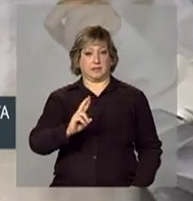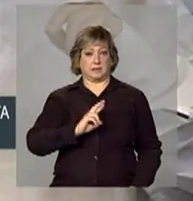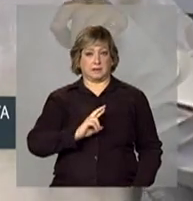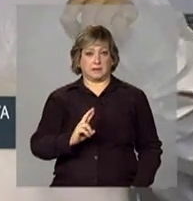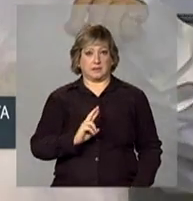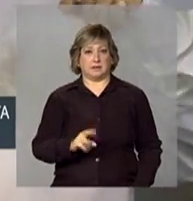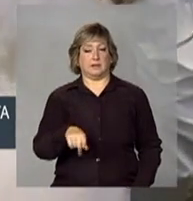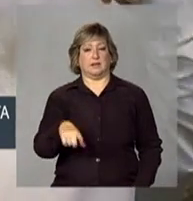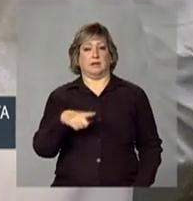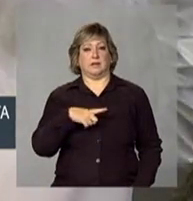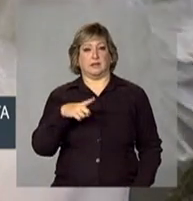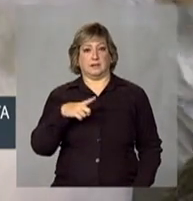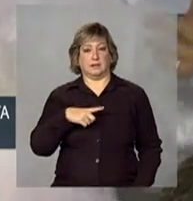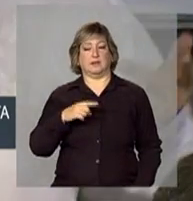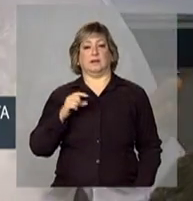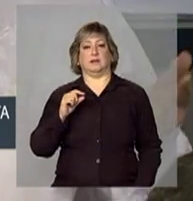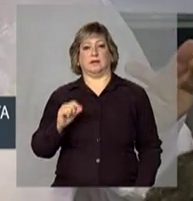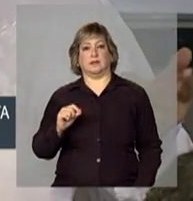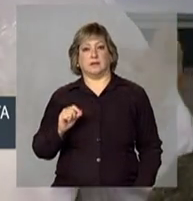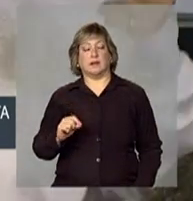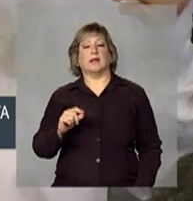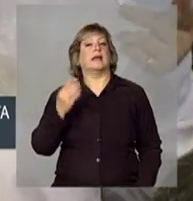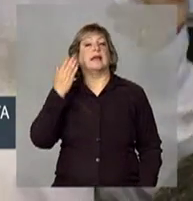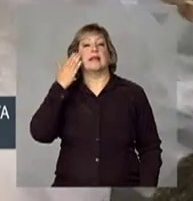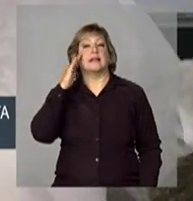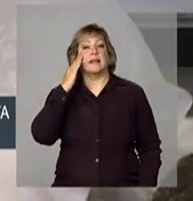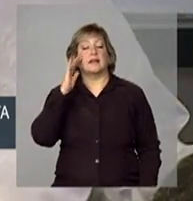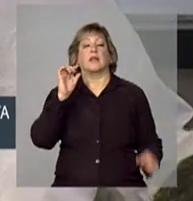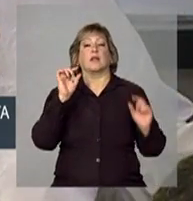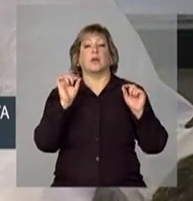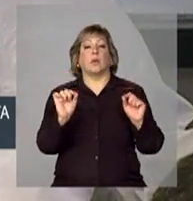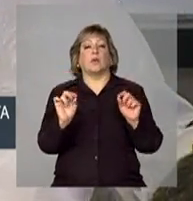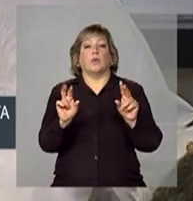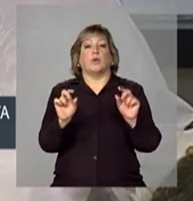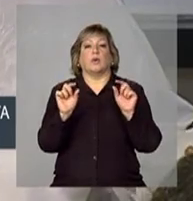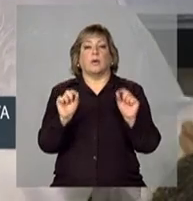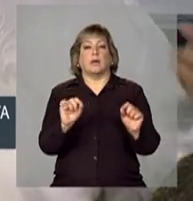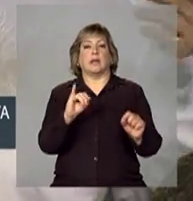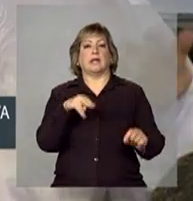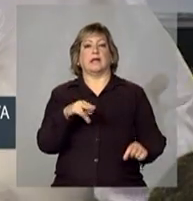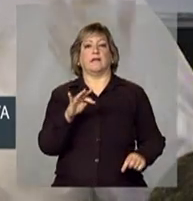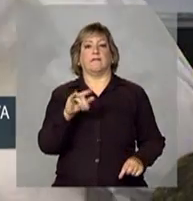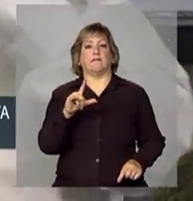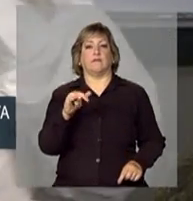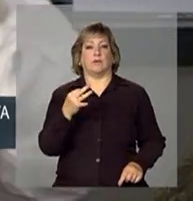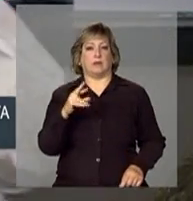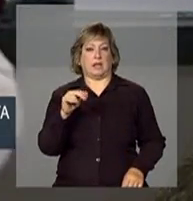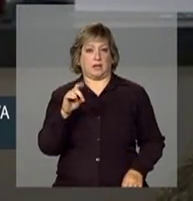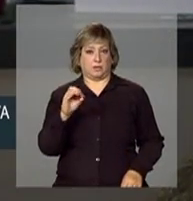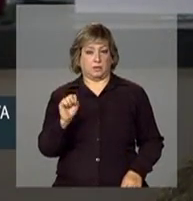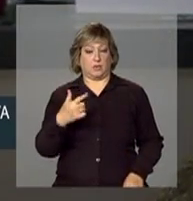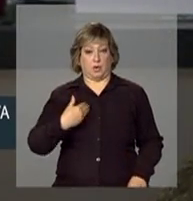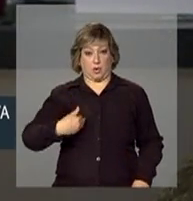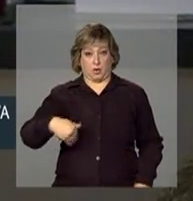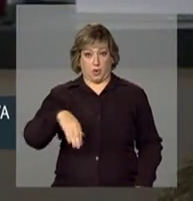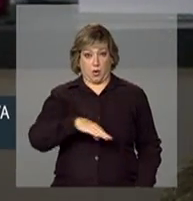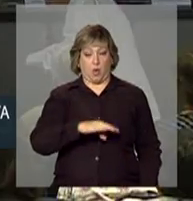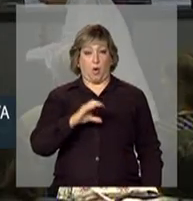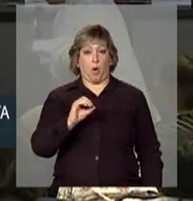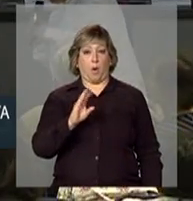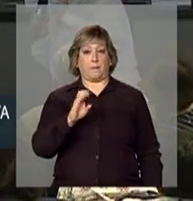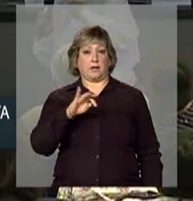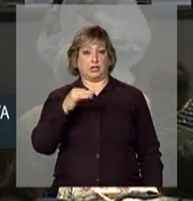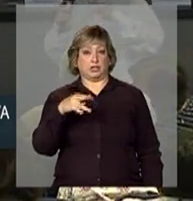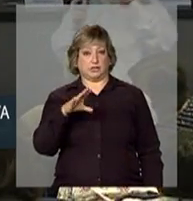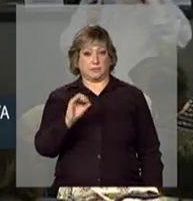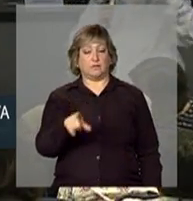dessa reportagem especificamente, era entender a situação dos infiltrados. Tá? O nosso objetivo é